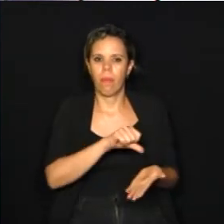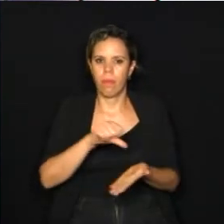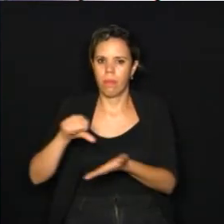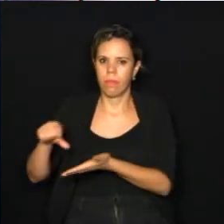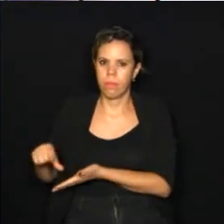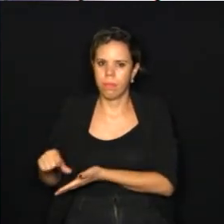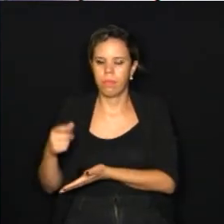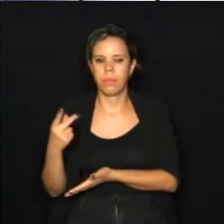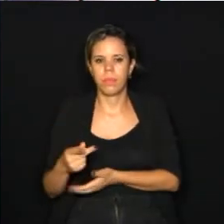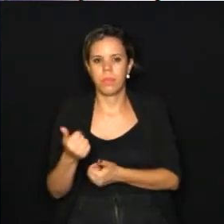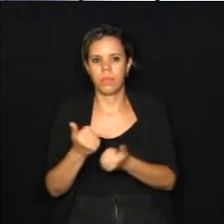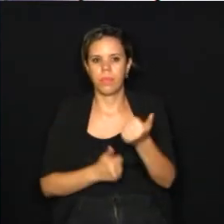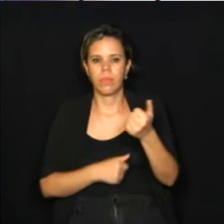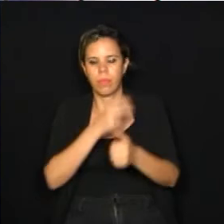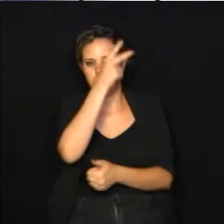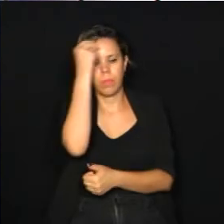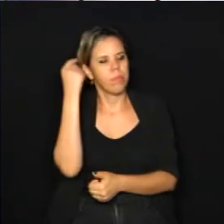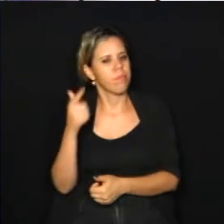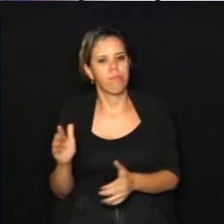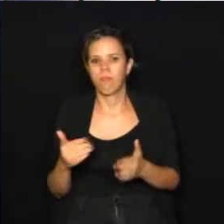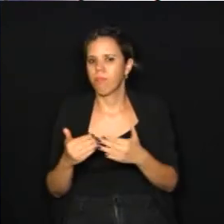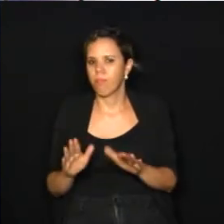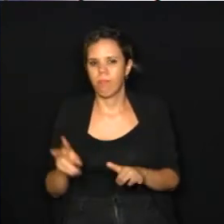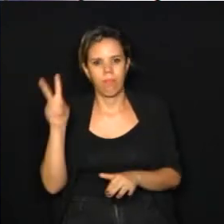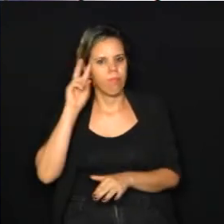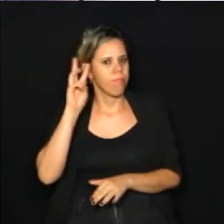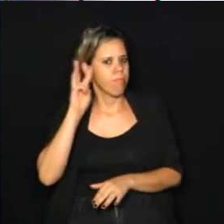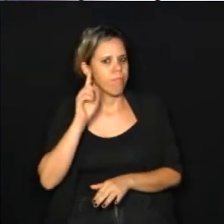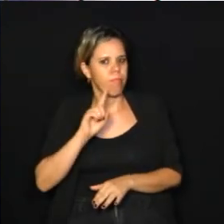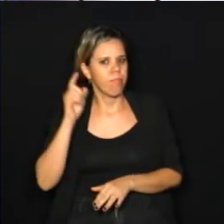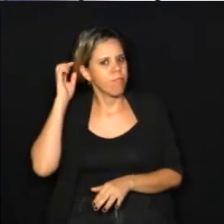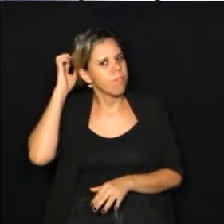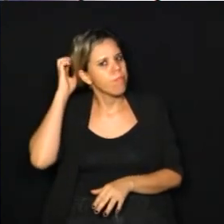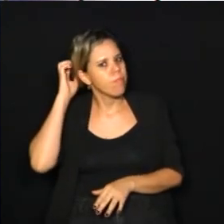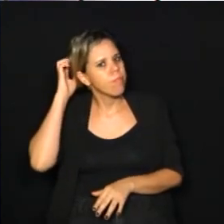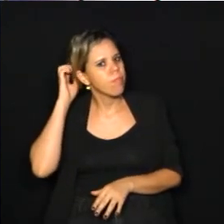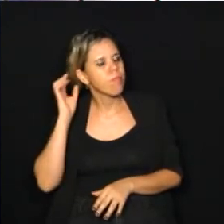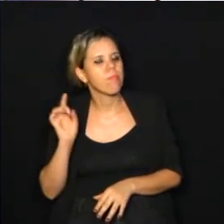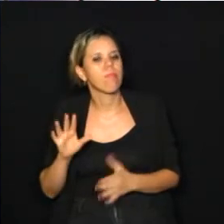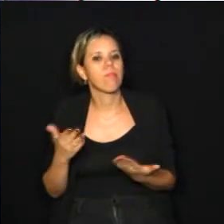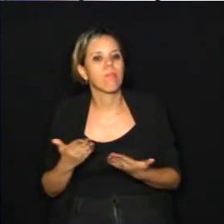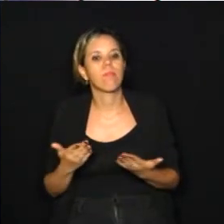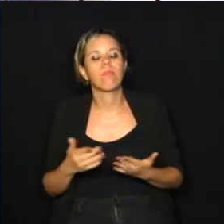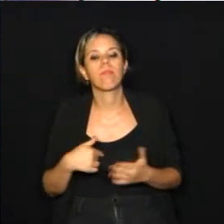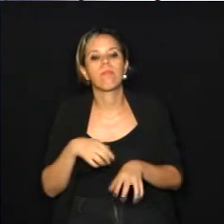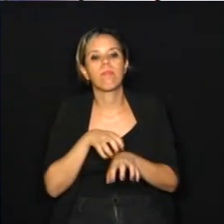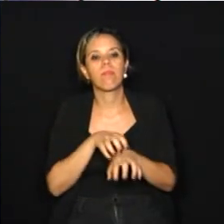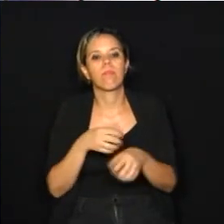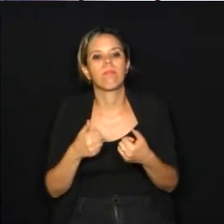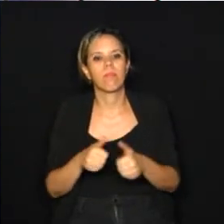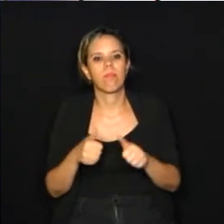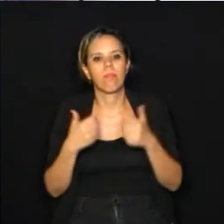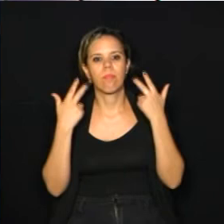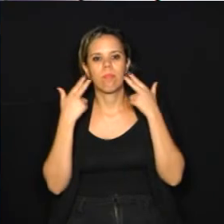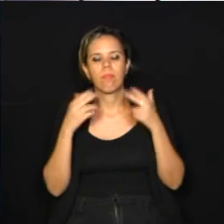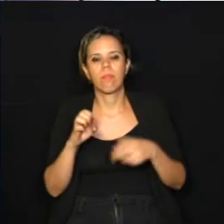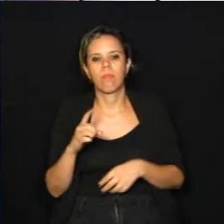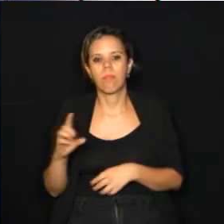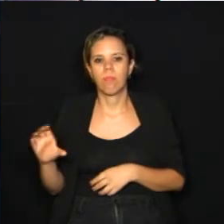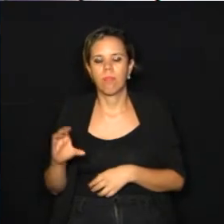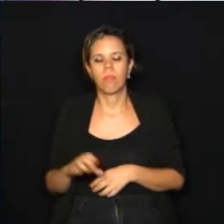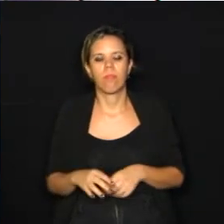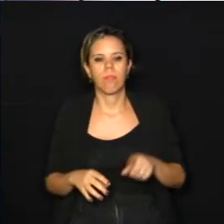nas subprefeituras não abrem segunda e terça, só até hoje. Trânsito e transporte coletivo é INDEC através do